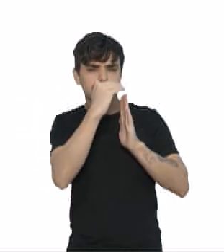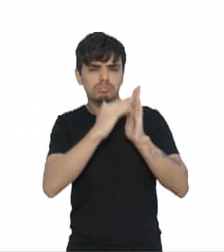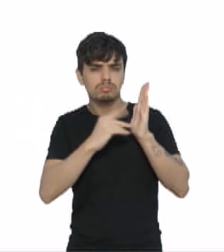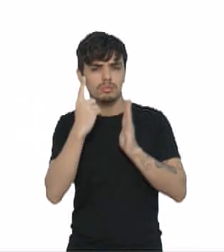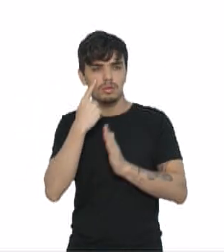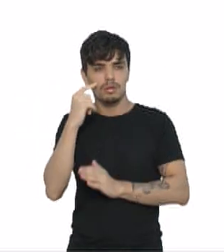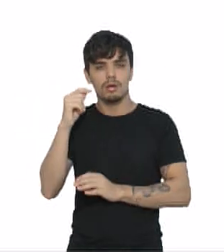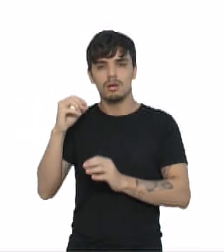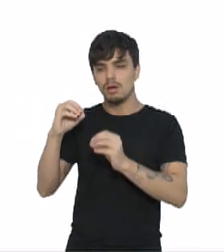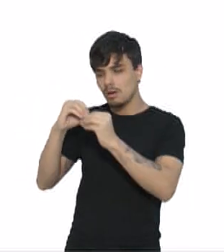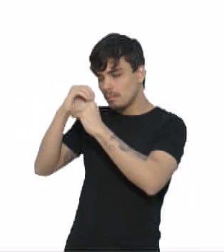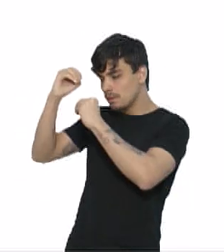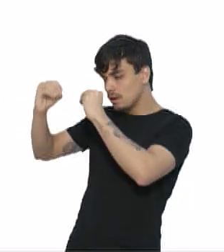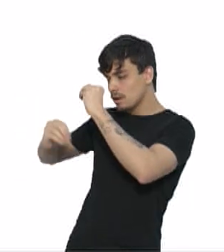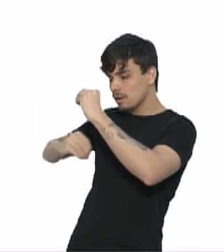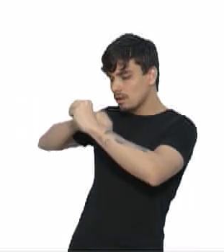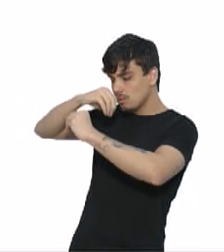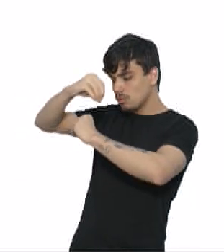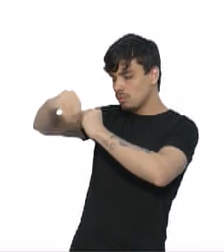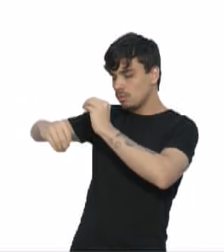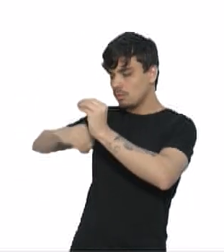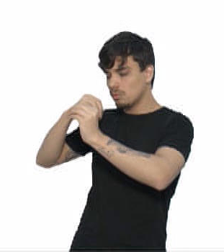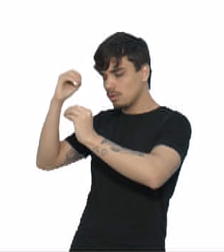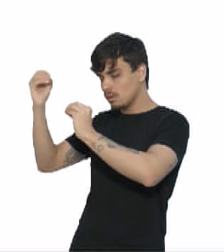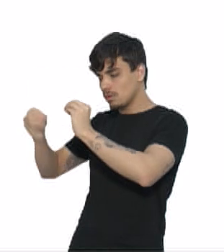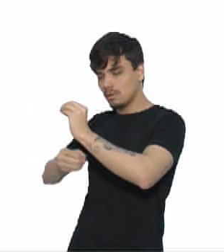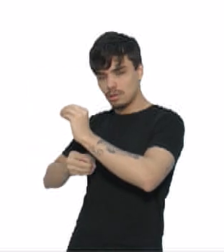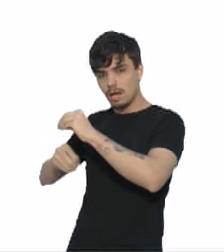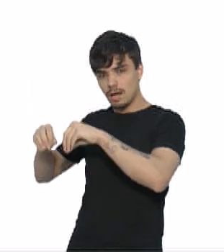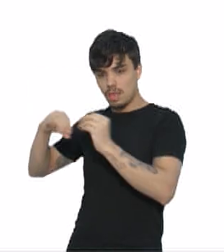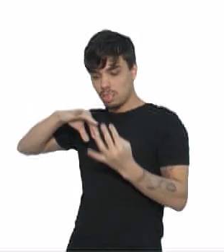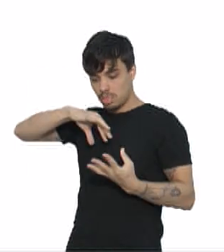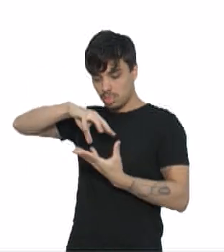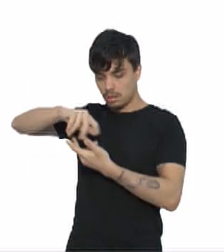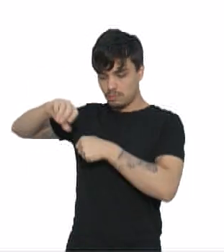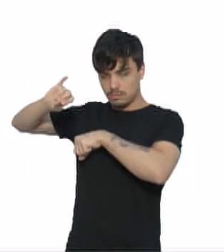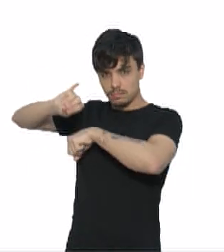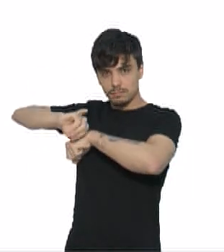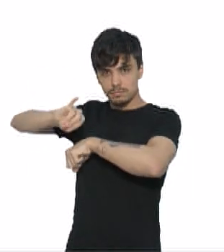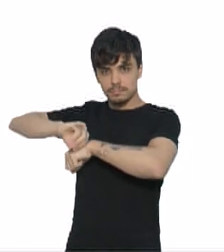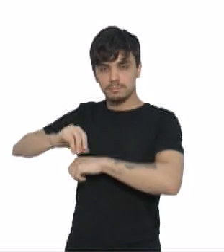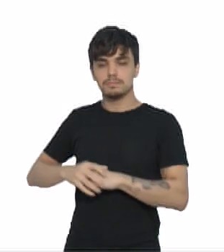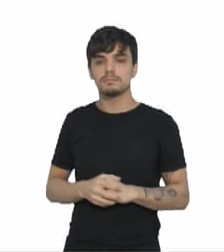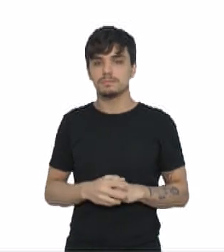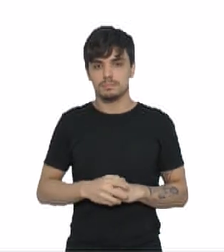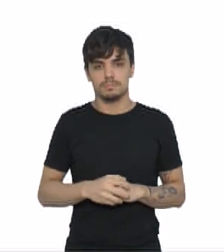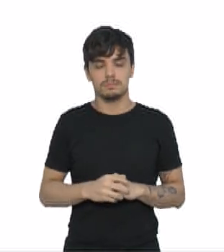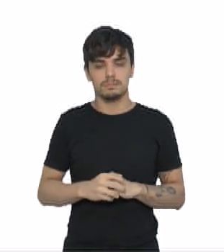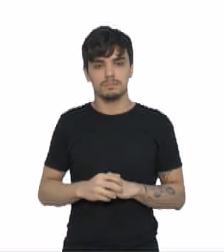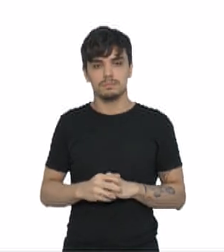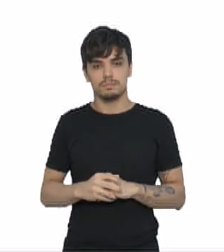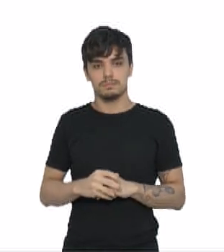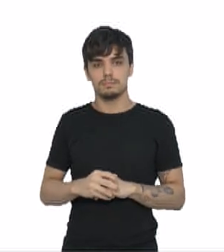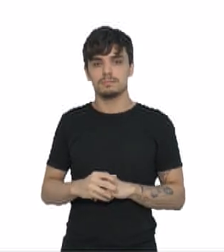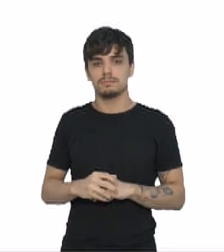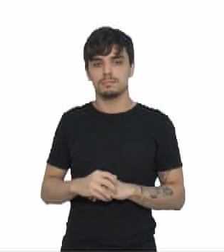circulando e está tudo em volta da Terra no centro. E agora